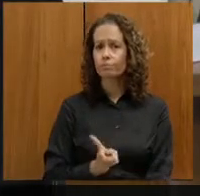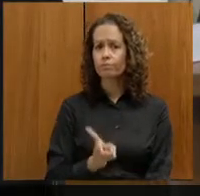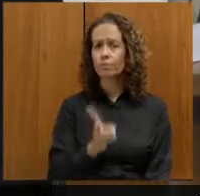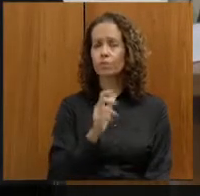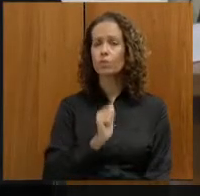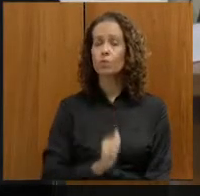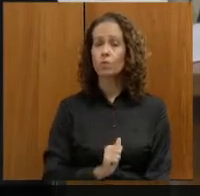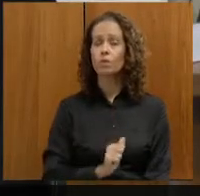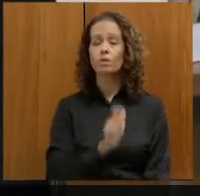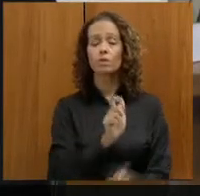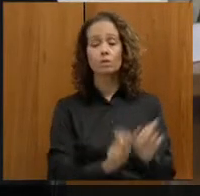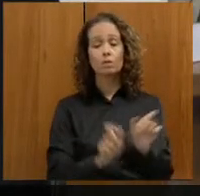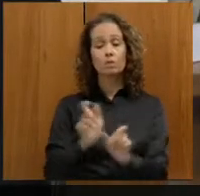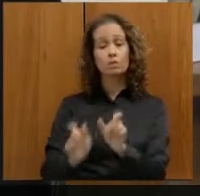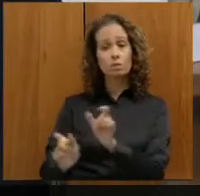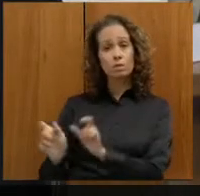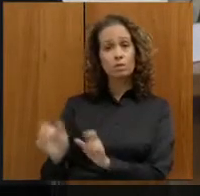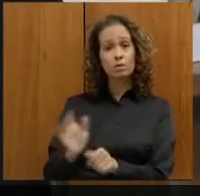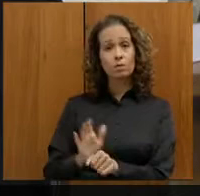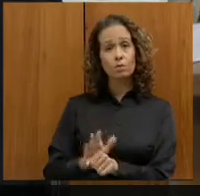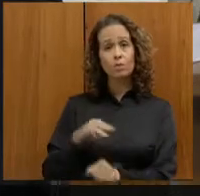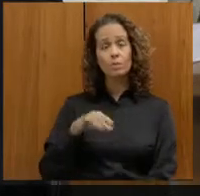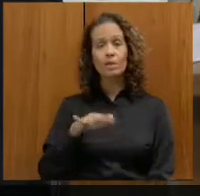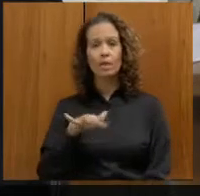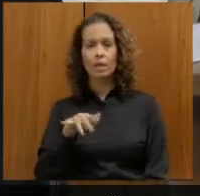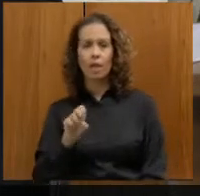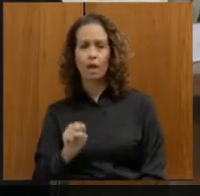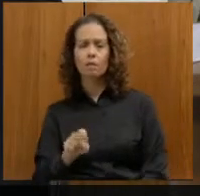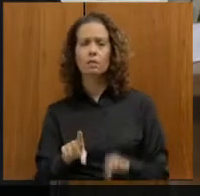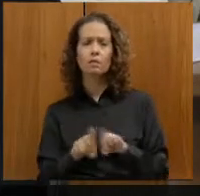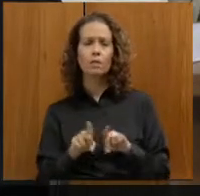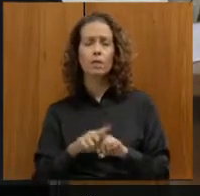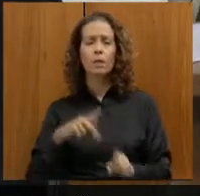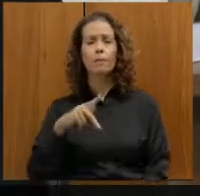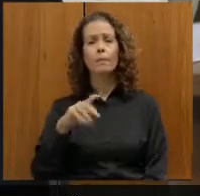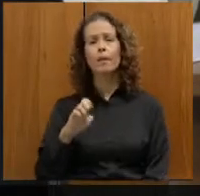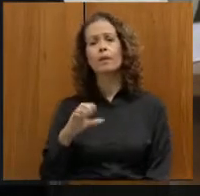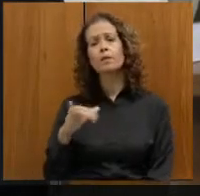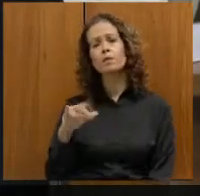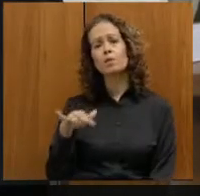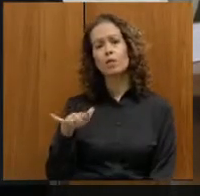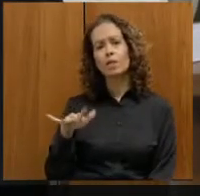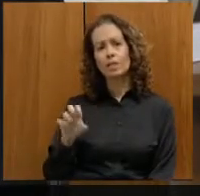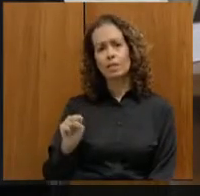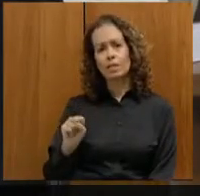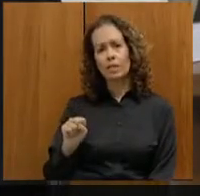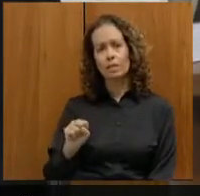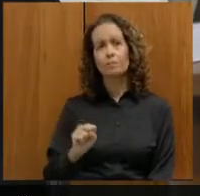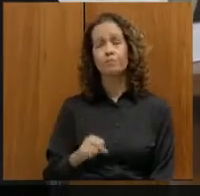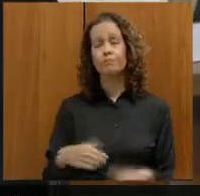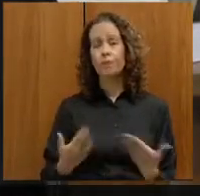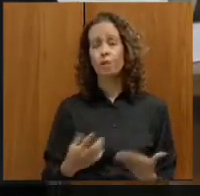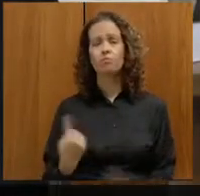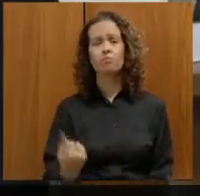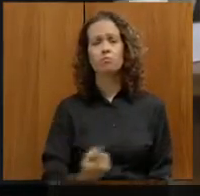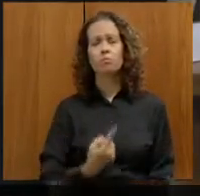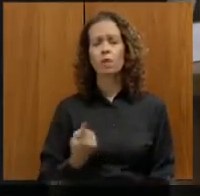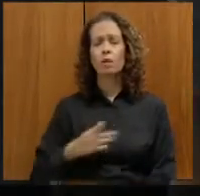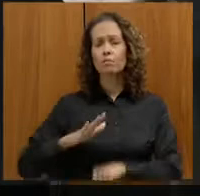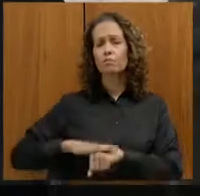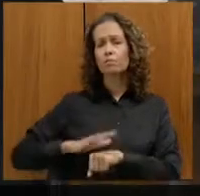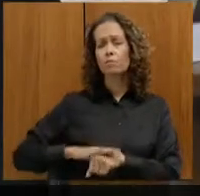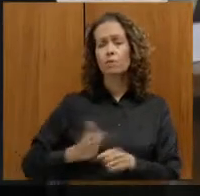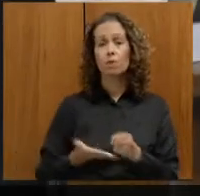dos militares e dos pensionistas a gente está atender atendendo nós estamos fazendo isso com base